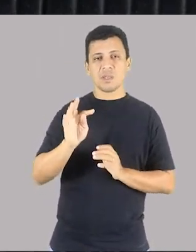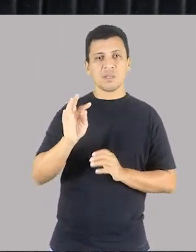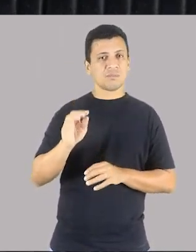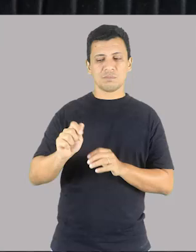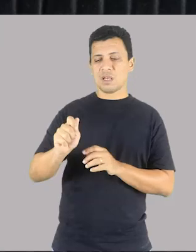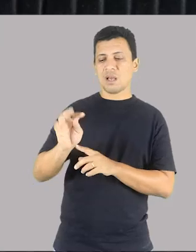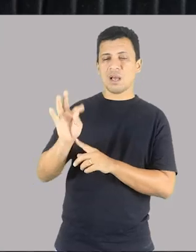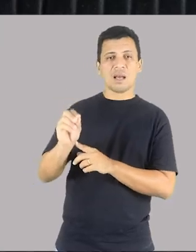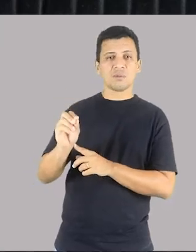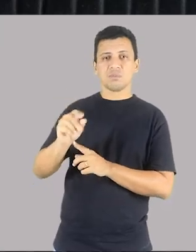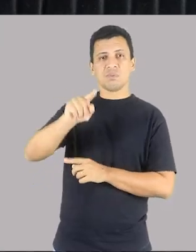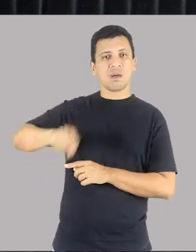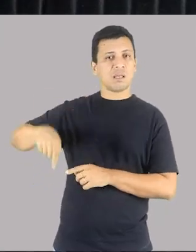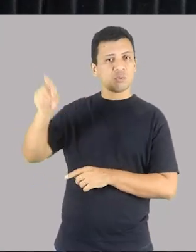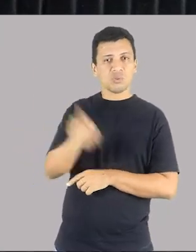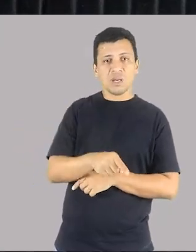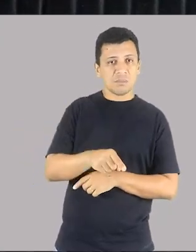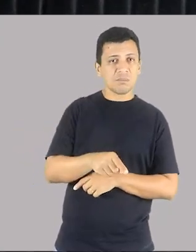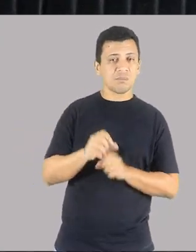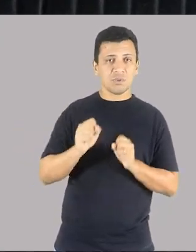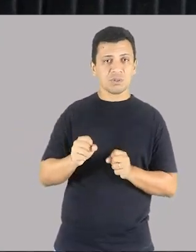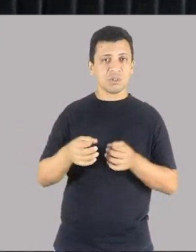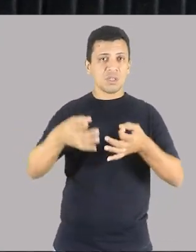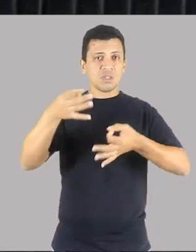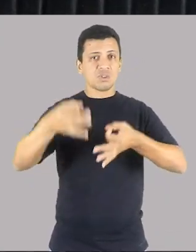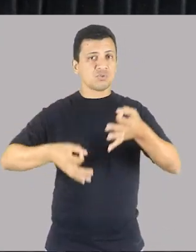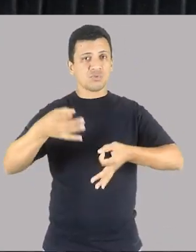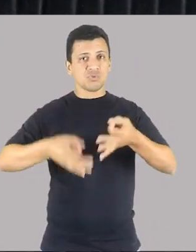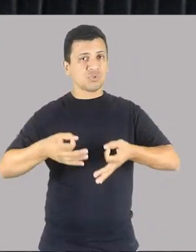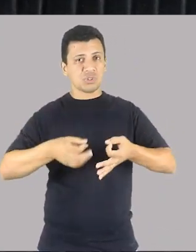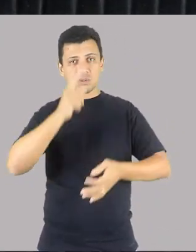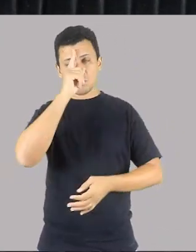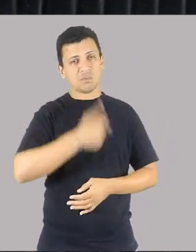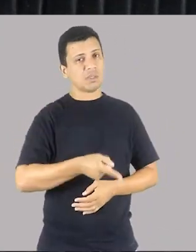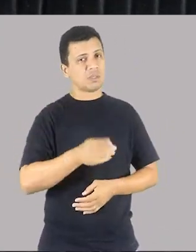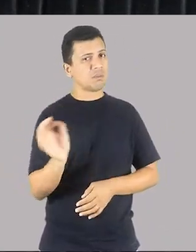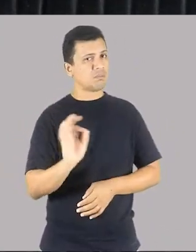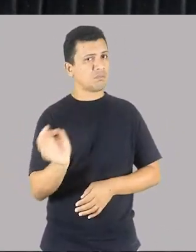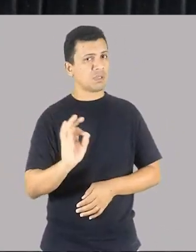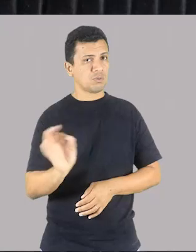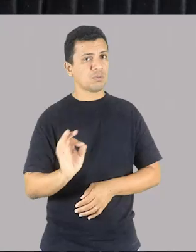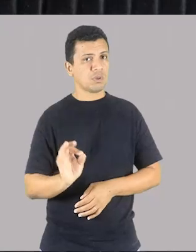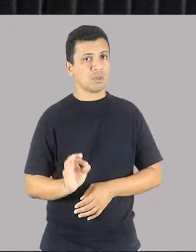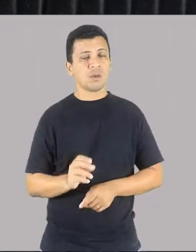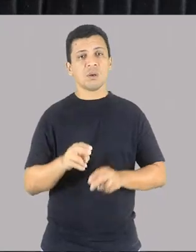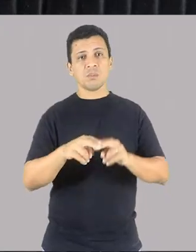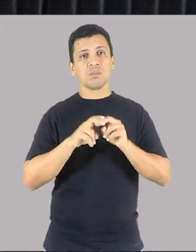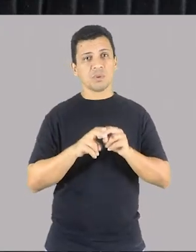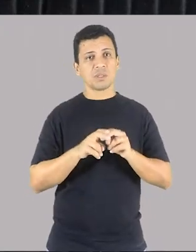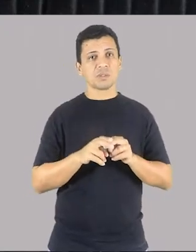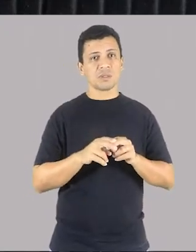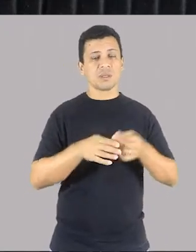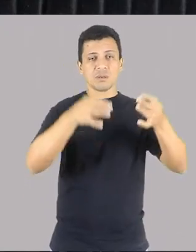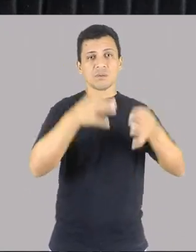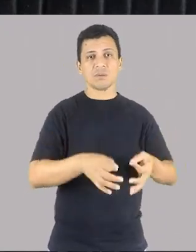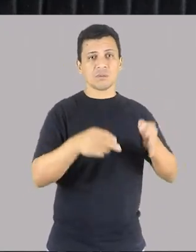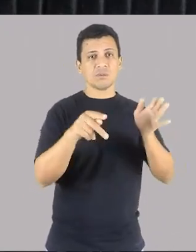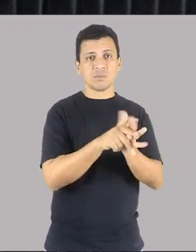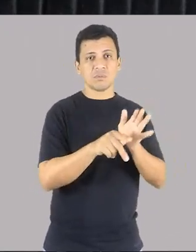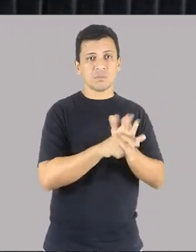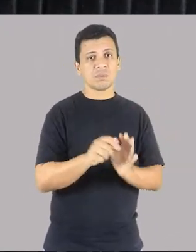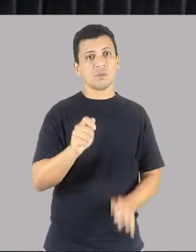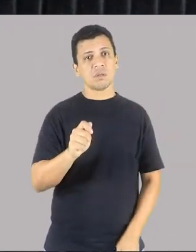negrito, tendo em vista que, quando se fala em interesse público, na supremacia do interesse público, a administração pode revogar os